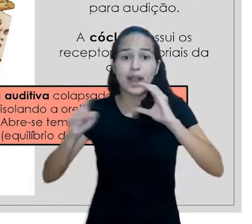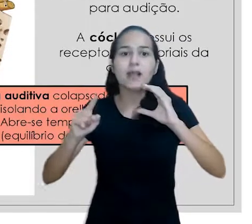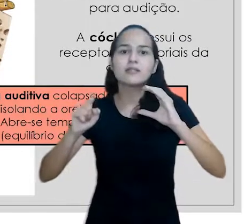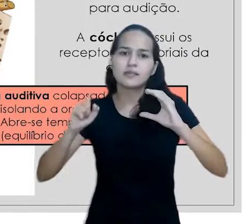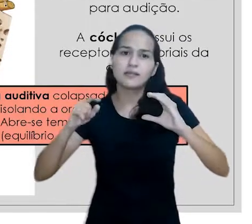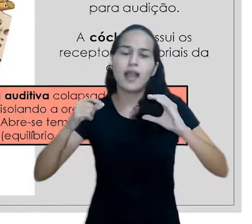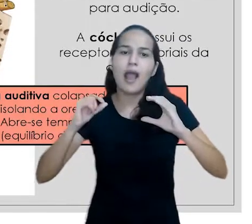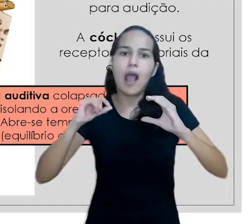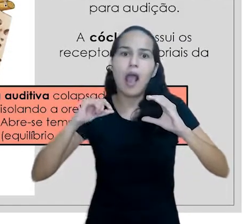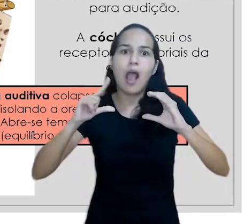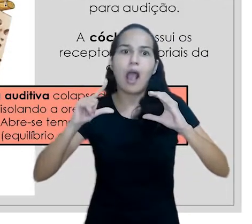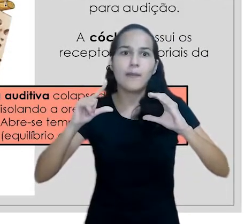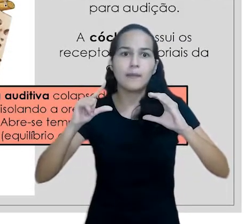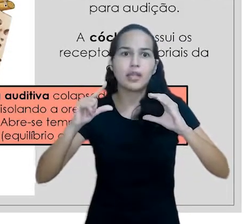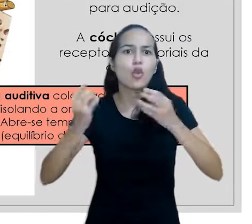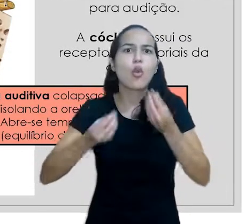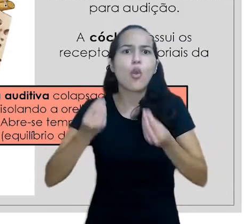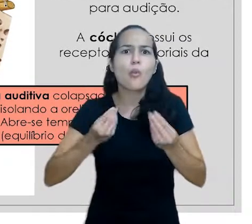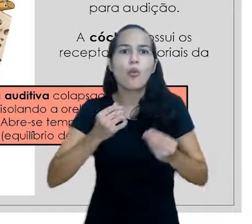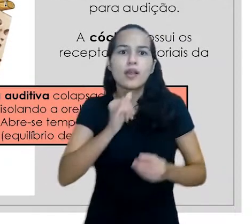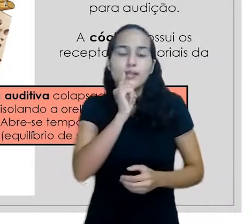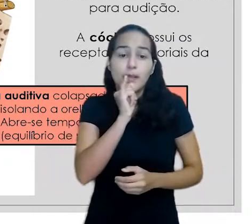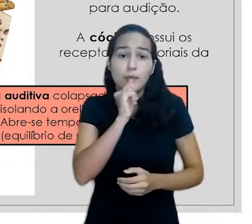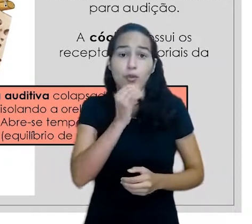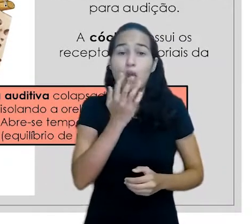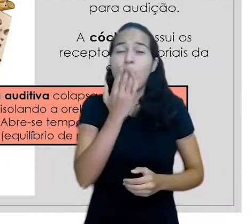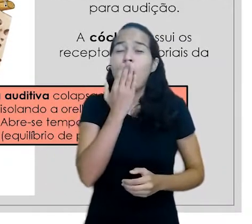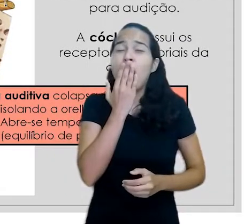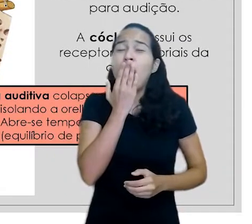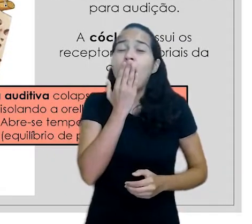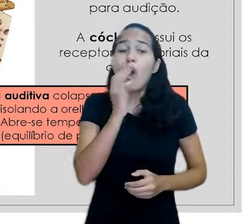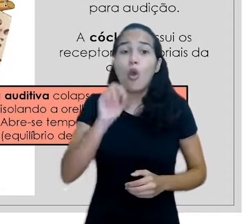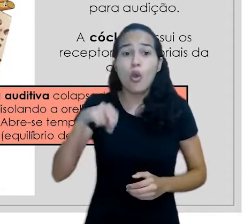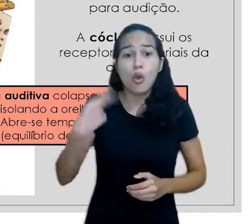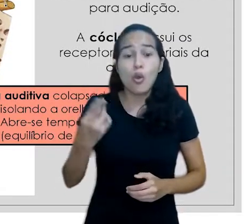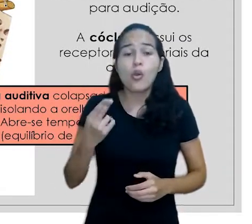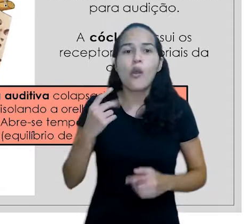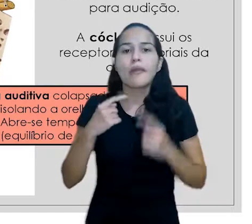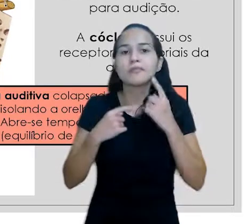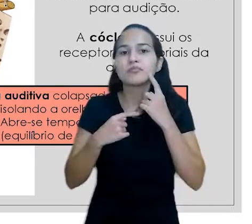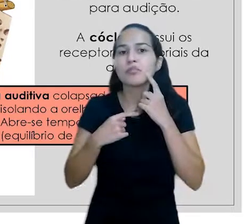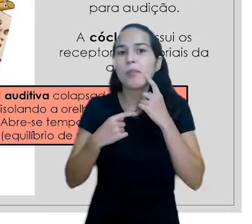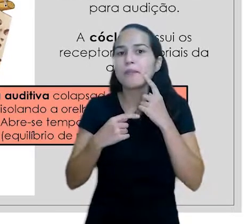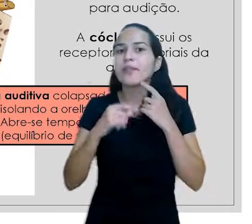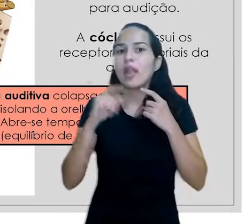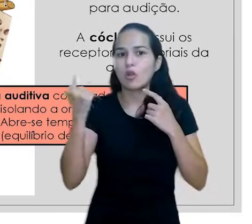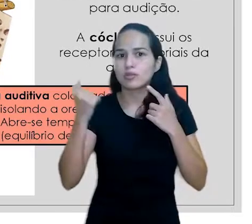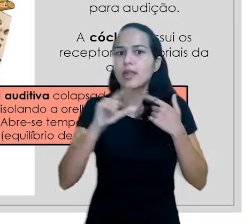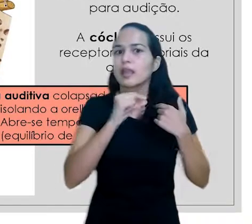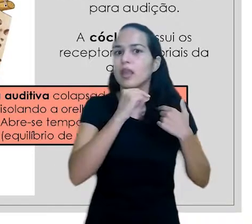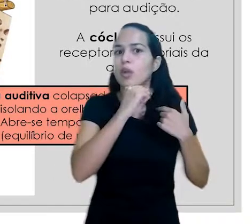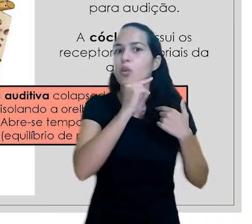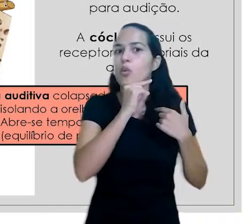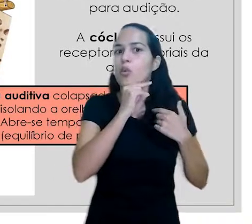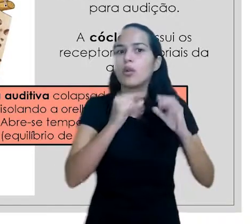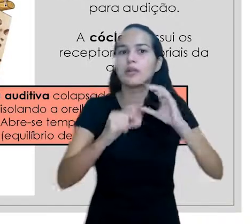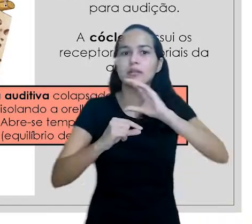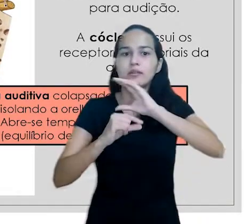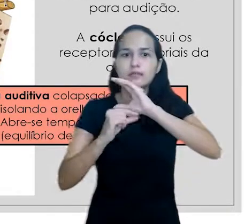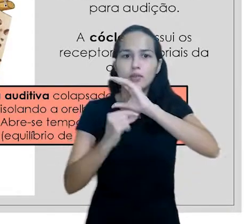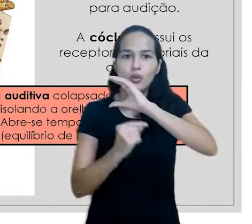orelha média, mas abre-se em determinados momentos, como quando a gente boceja ou quando a gente